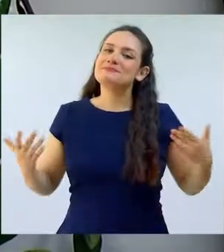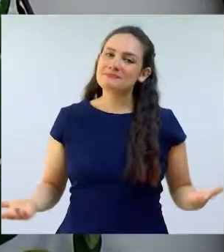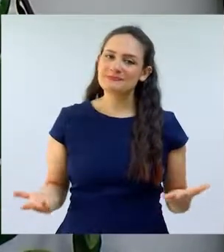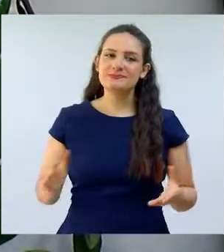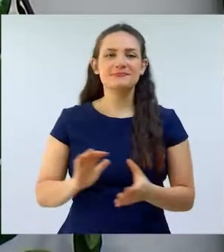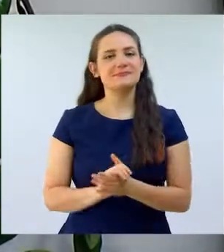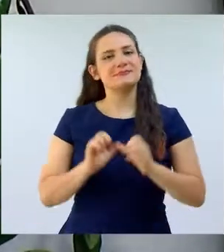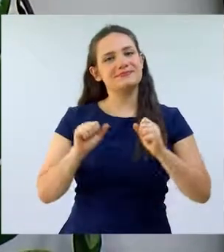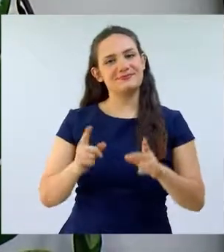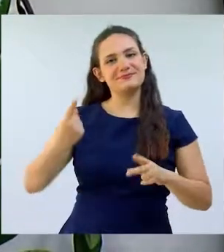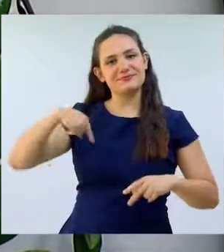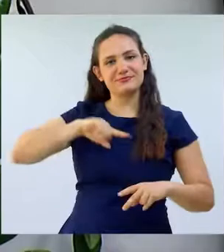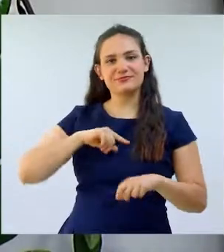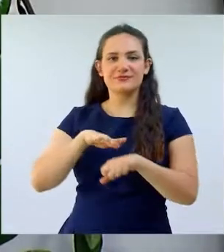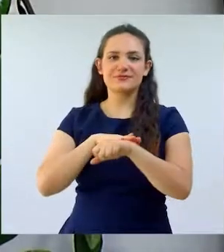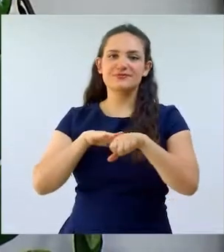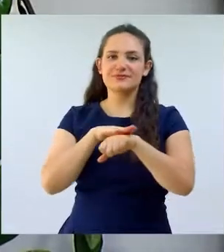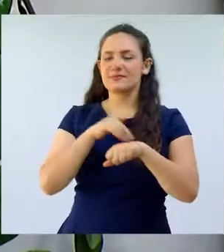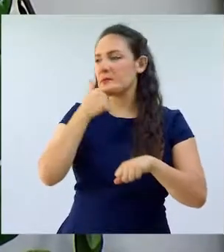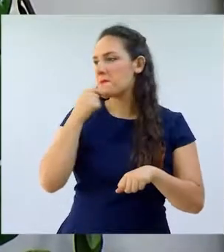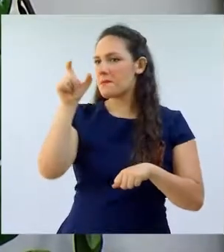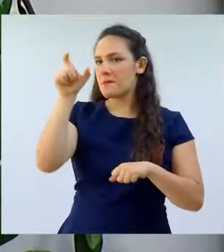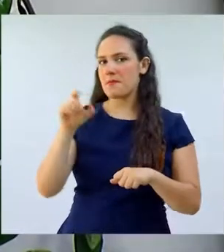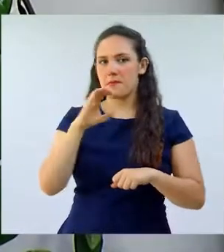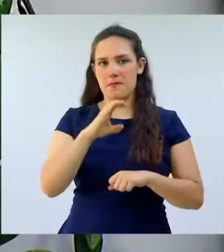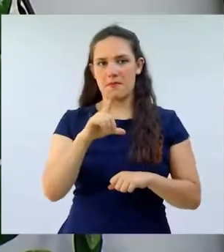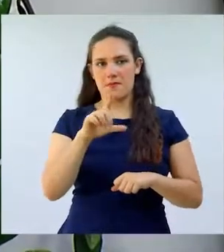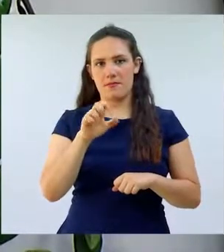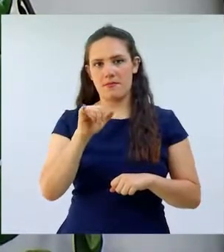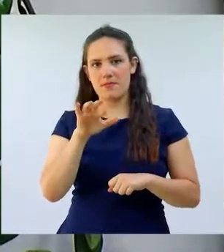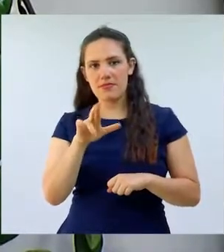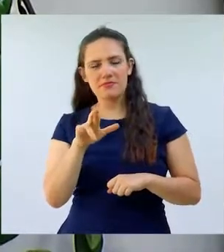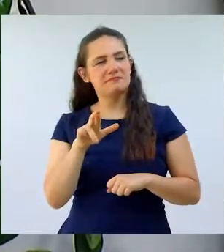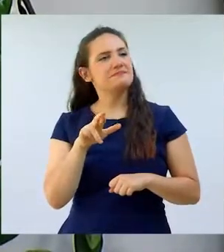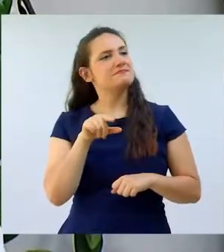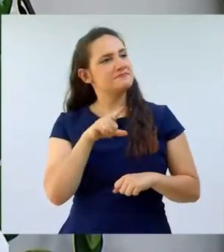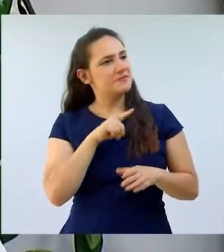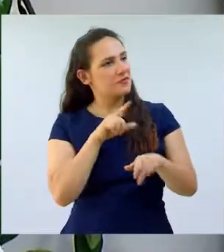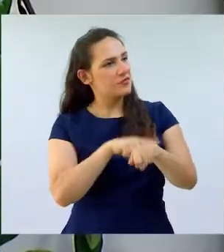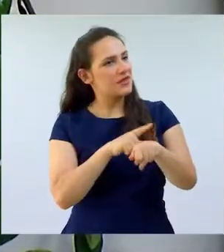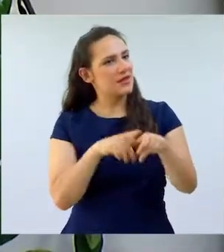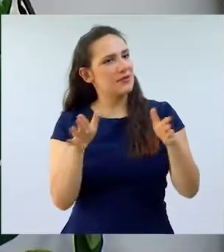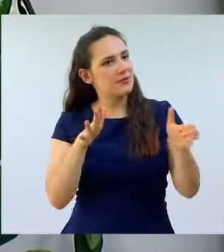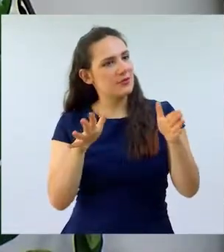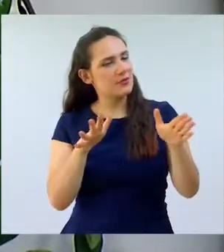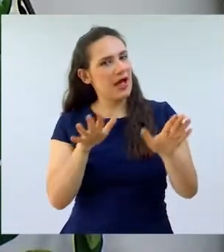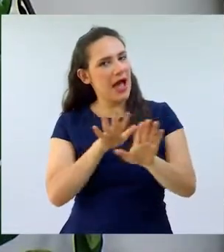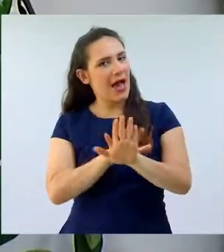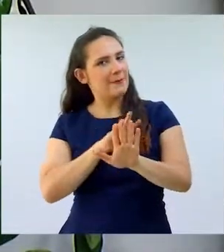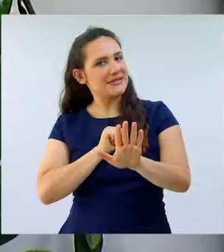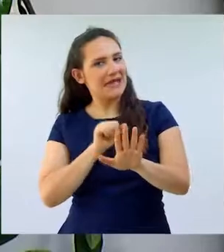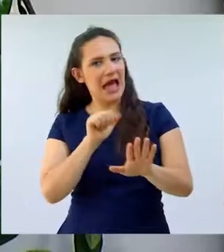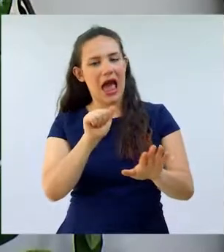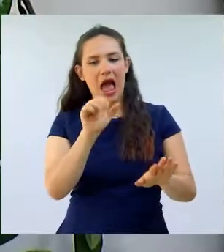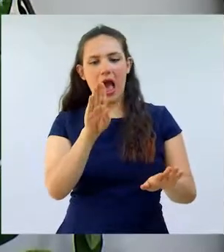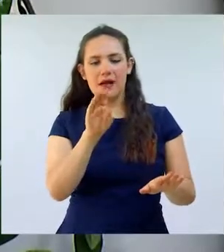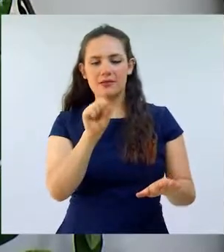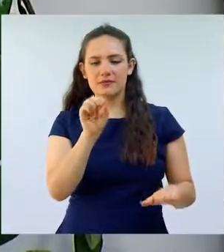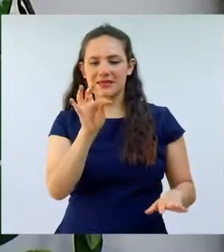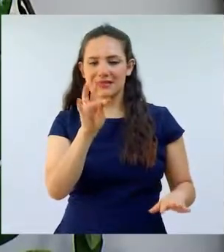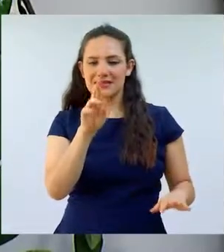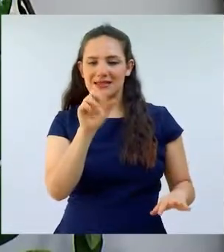Tá aí, então, conversando com o Cleir, né? Ele contando da fase abstrata dele, e aí essa, digamos assim,